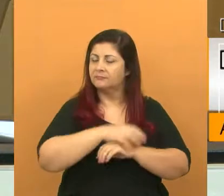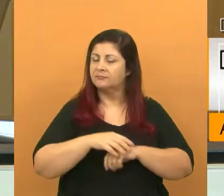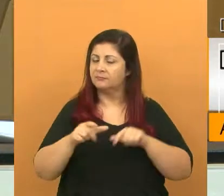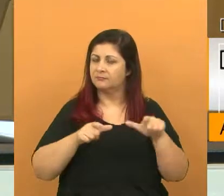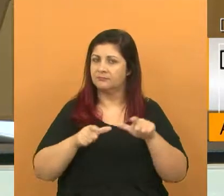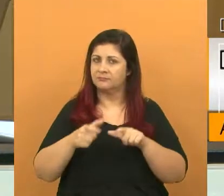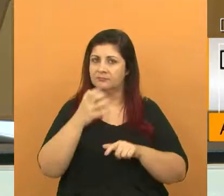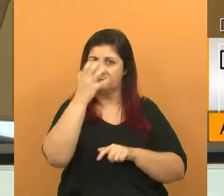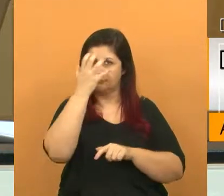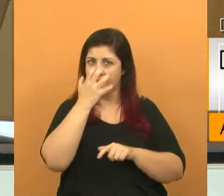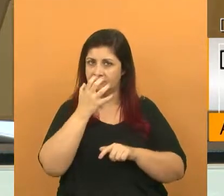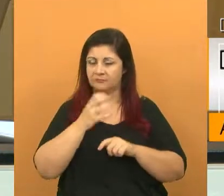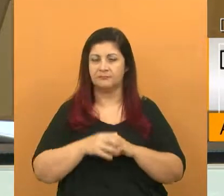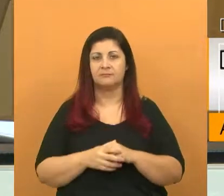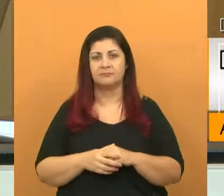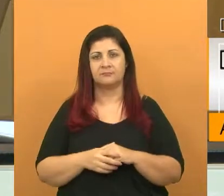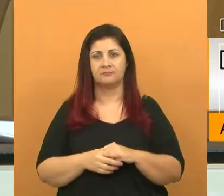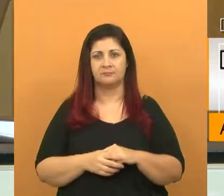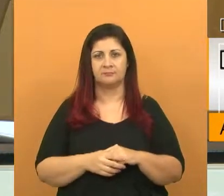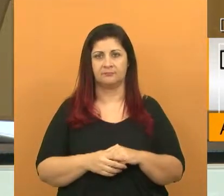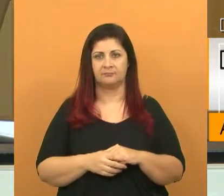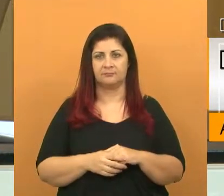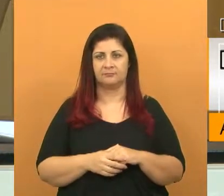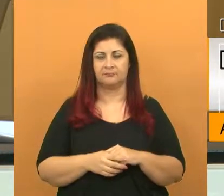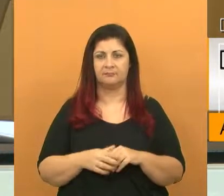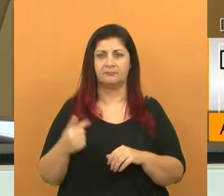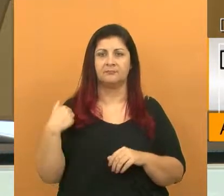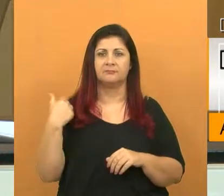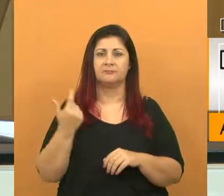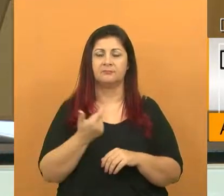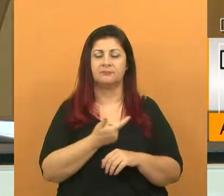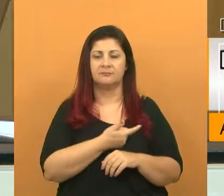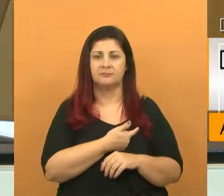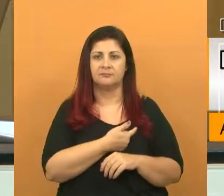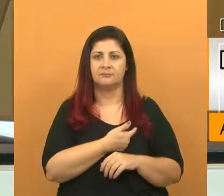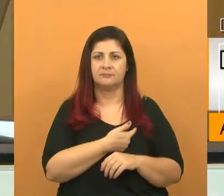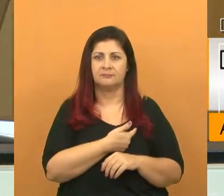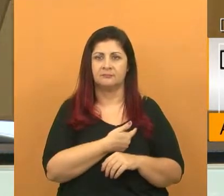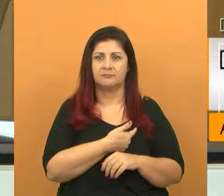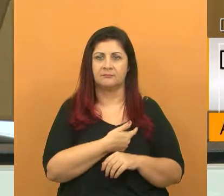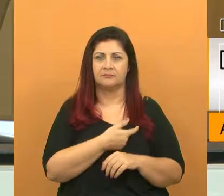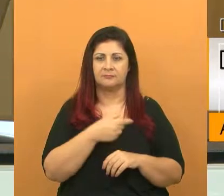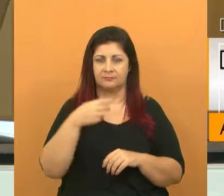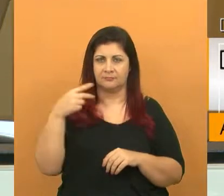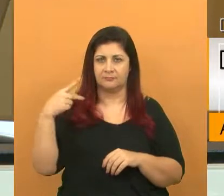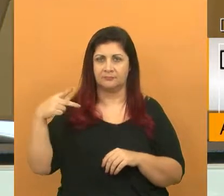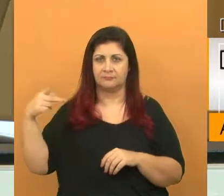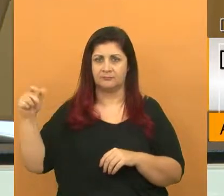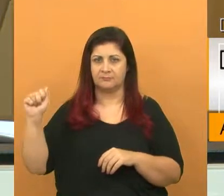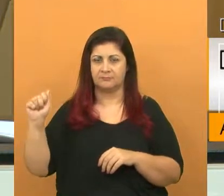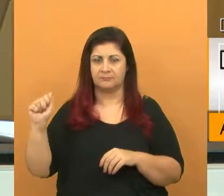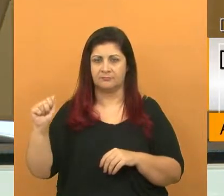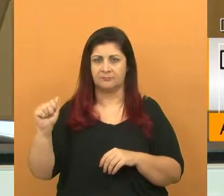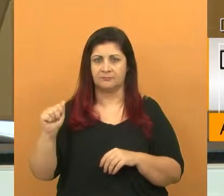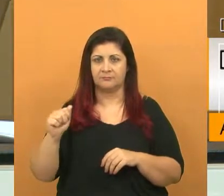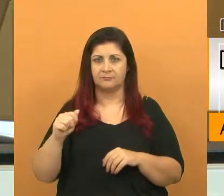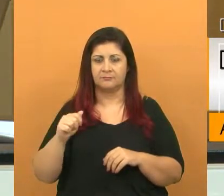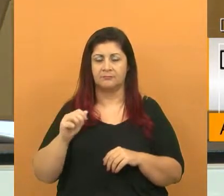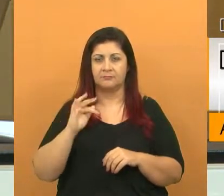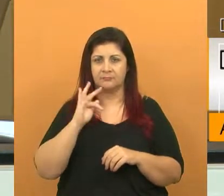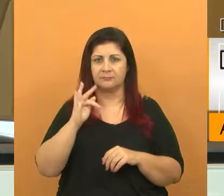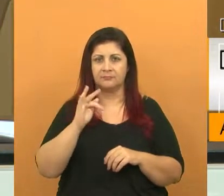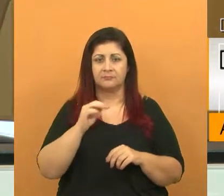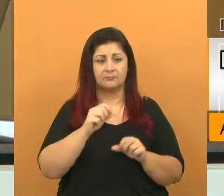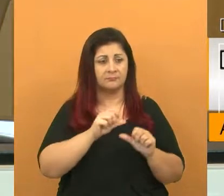temos no poder executivo da gente contemplar no ppa a restauração desses